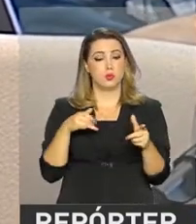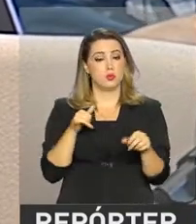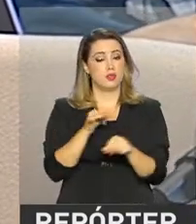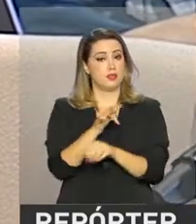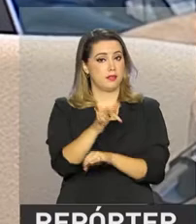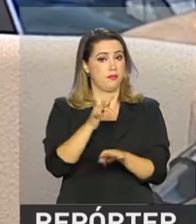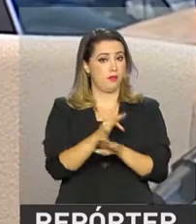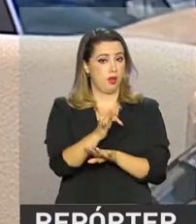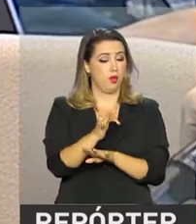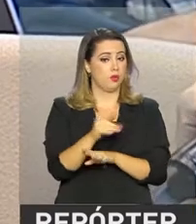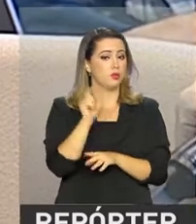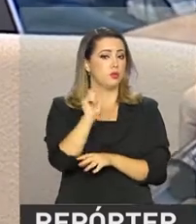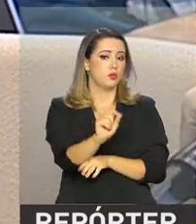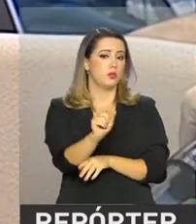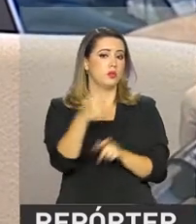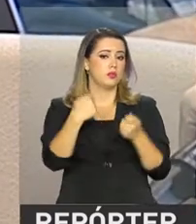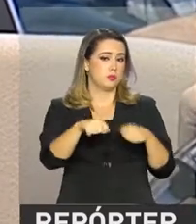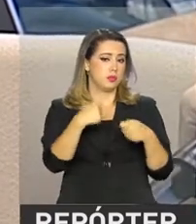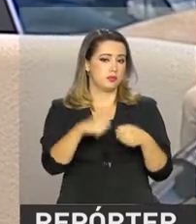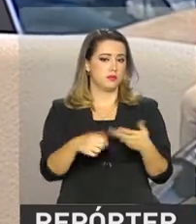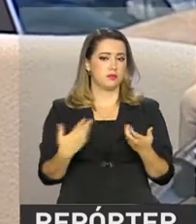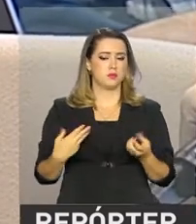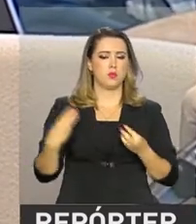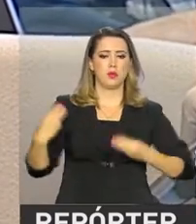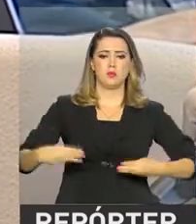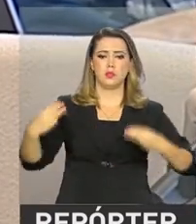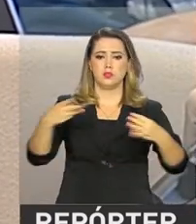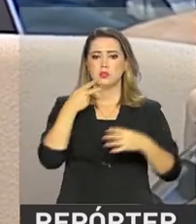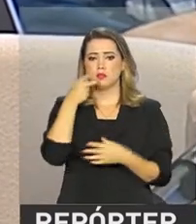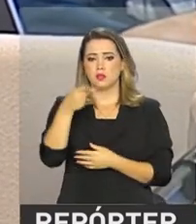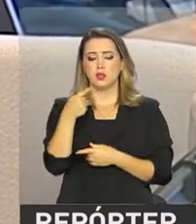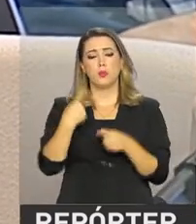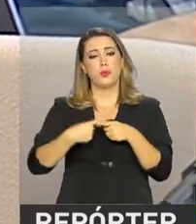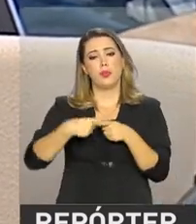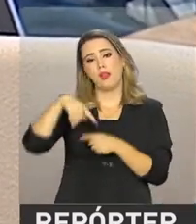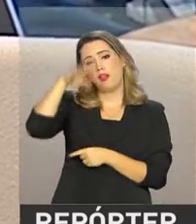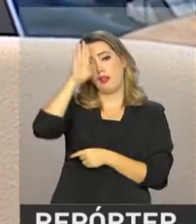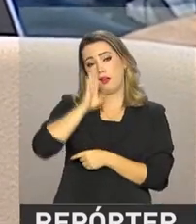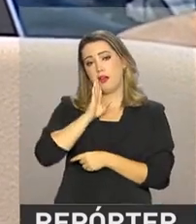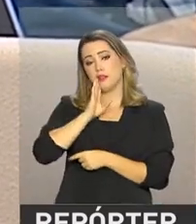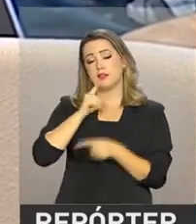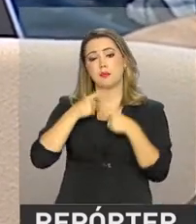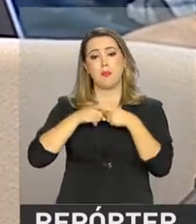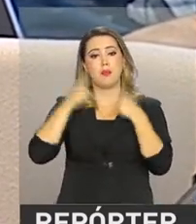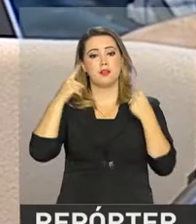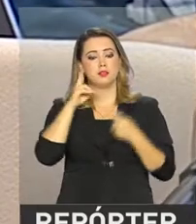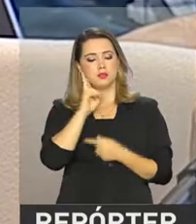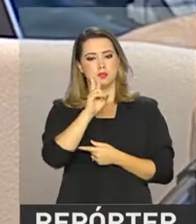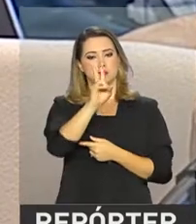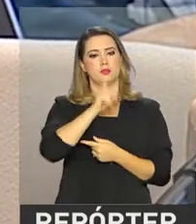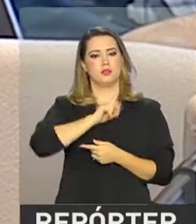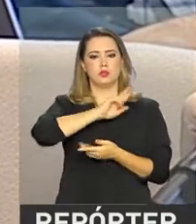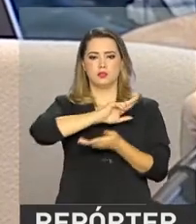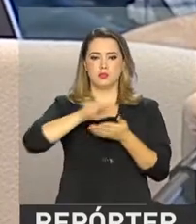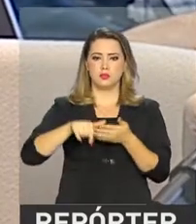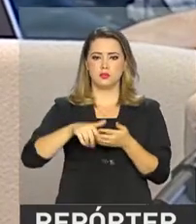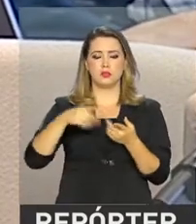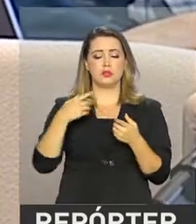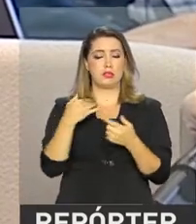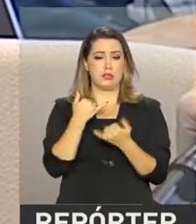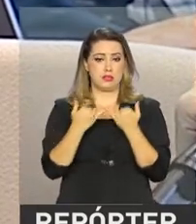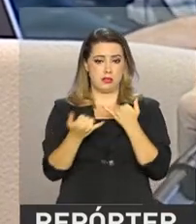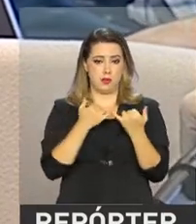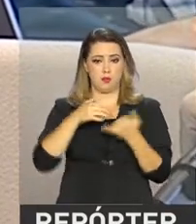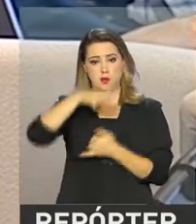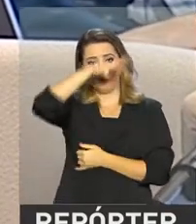abstenções. O que se deve, o ministro falou com relação à gratuidade, mas a que se deve, eu vi aqui que o Amazonas, por